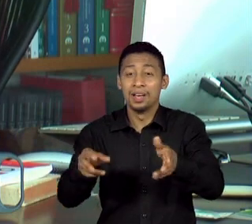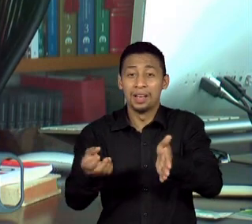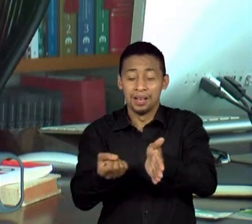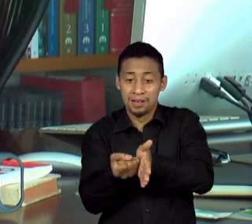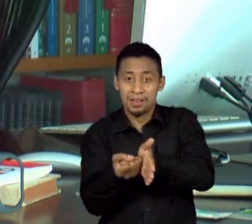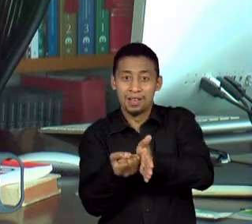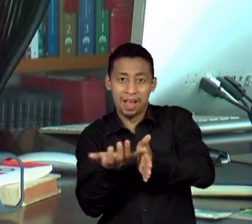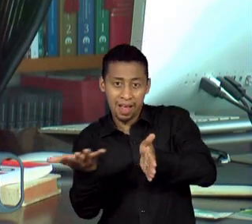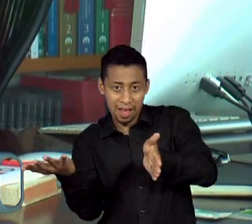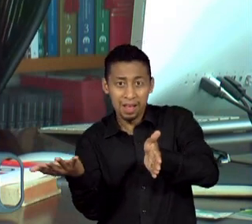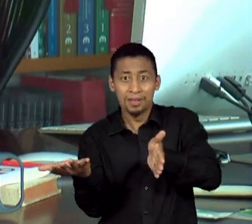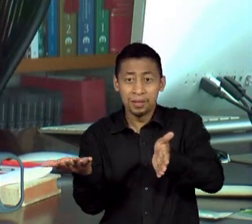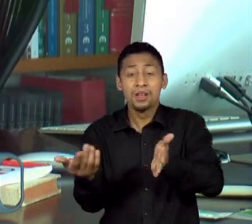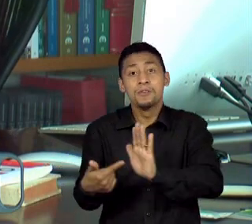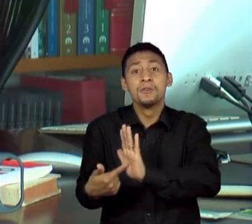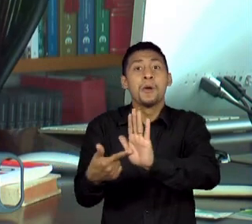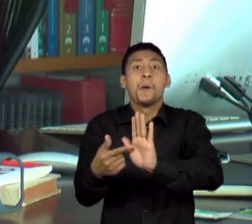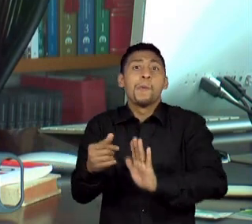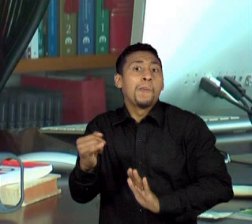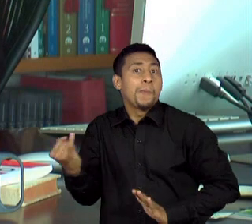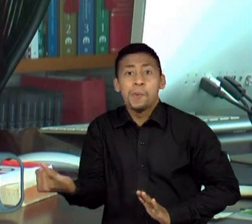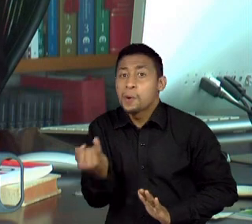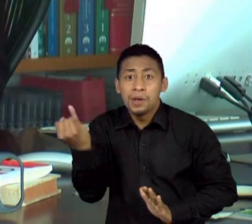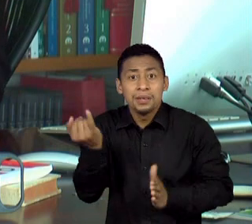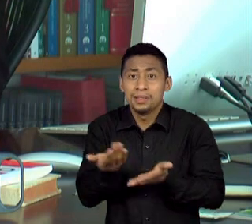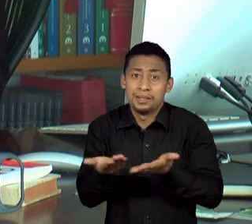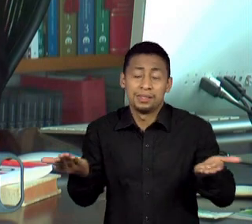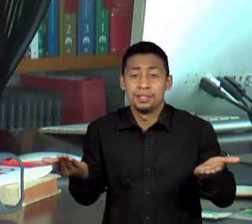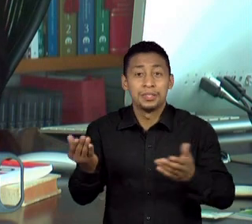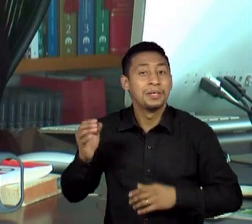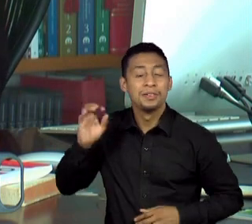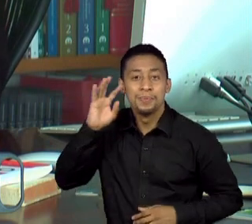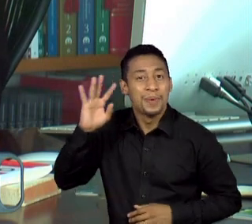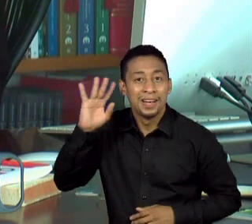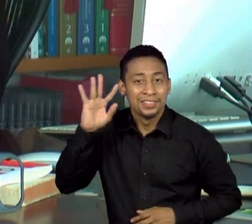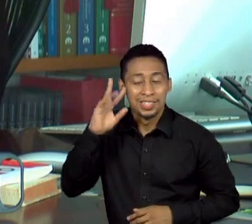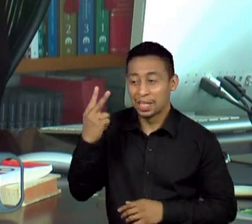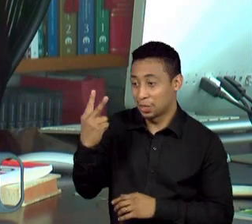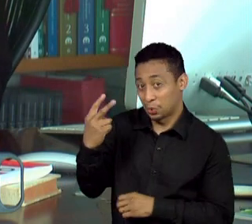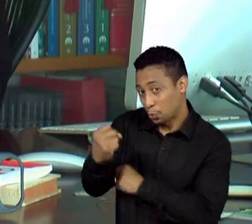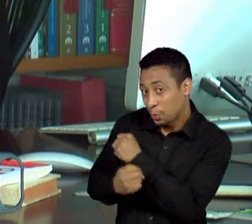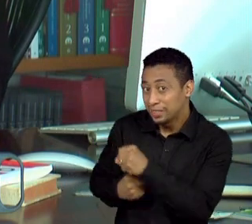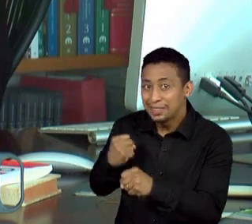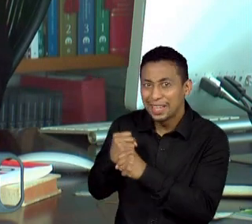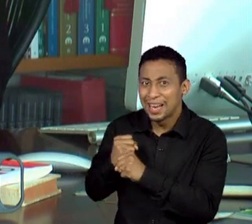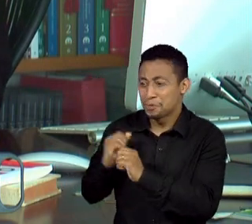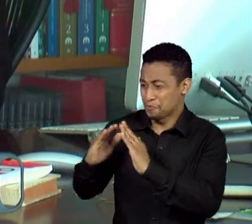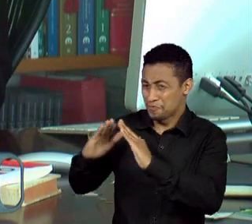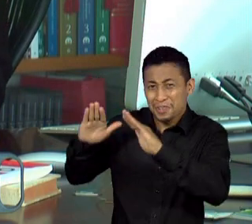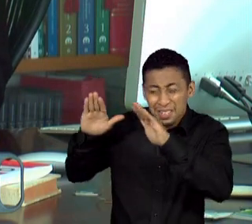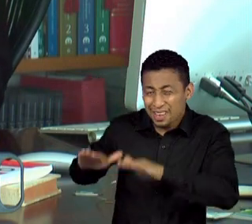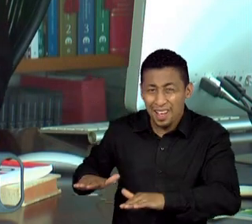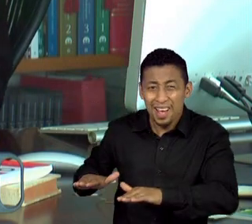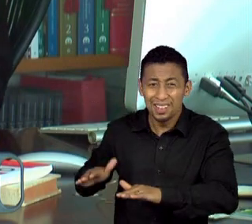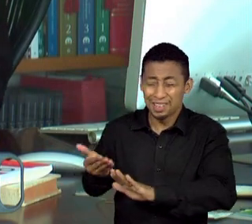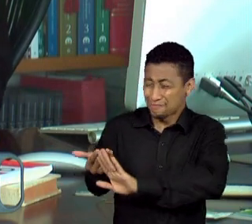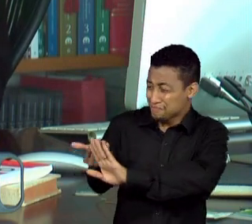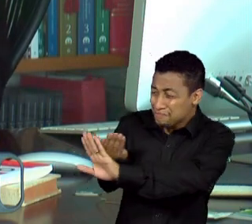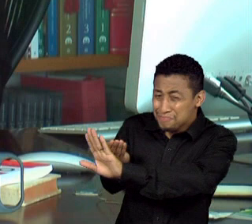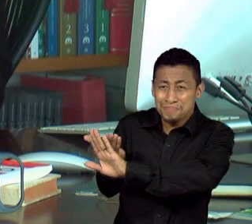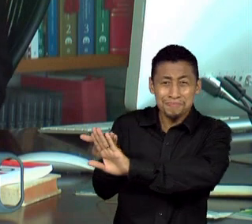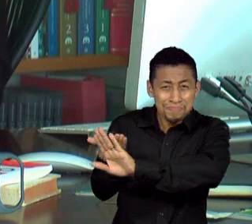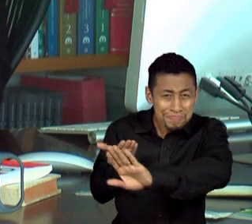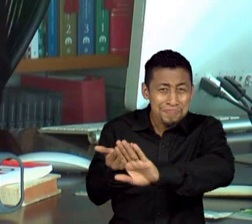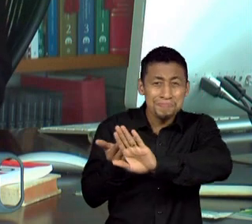mais importante. Imagina o que seria de nós, esses 2 anos de confinamento e de distanciamento